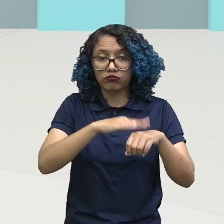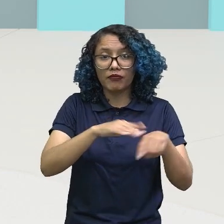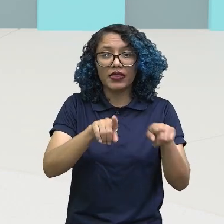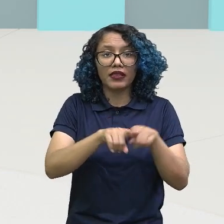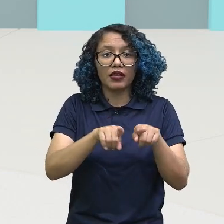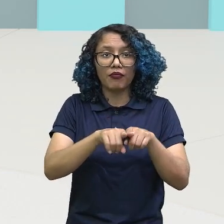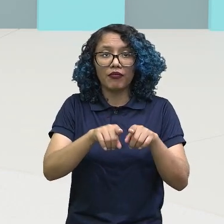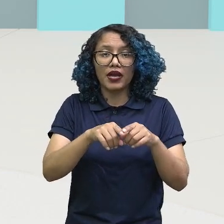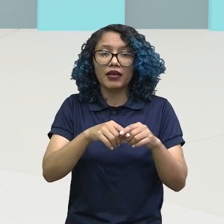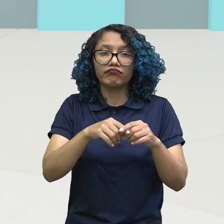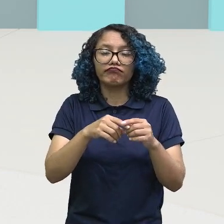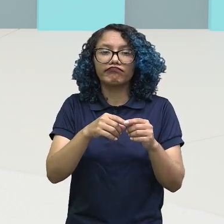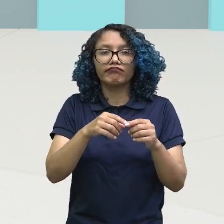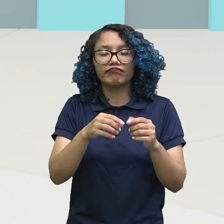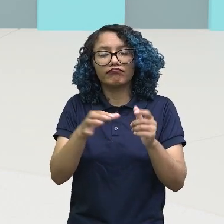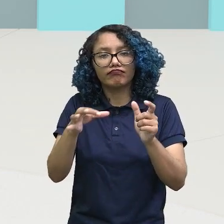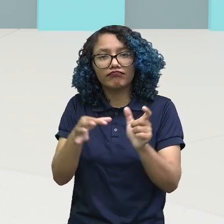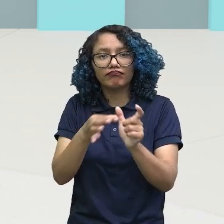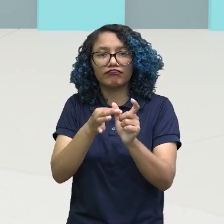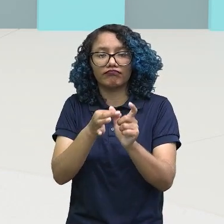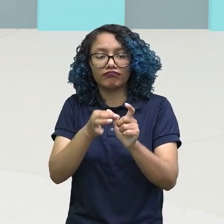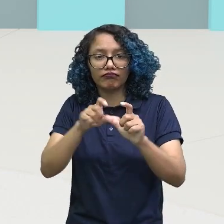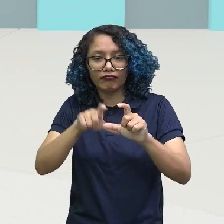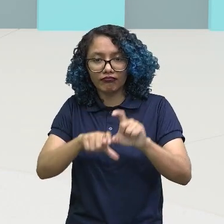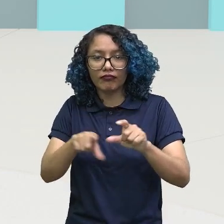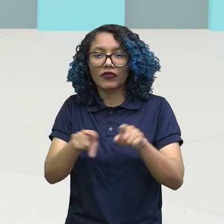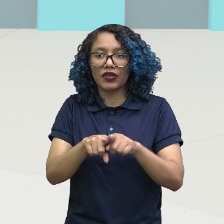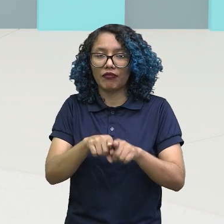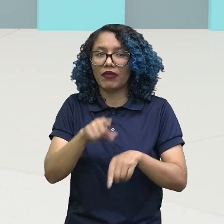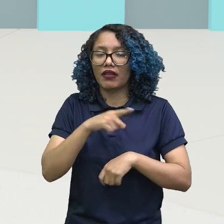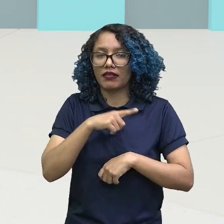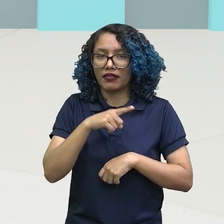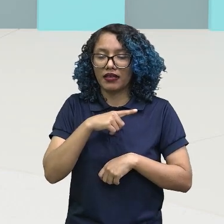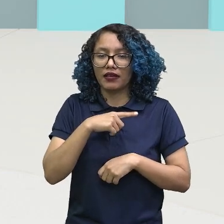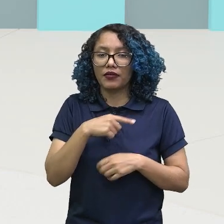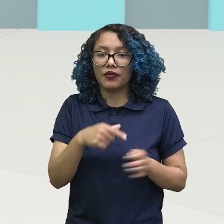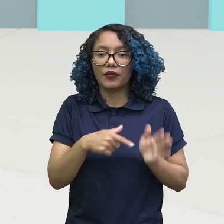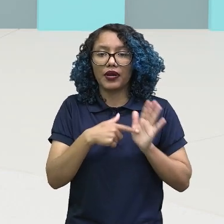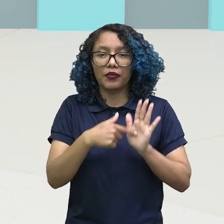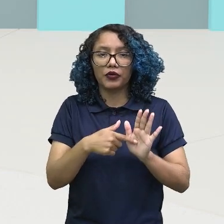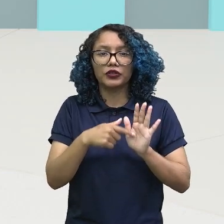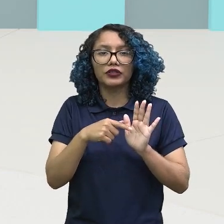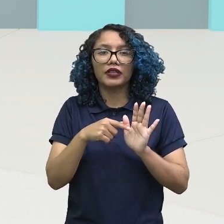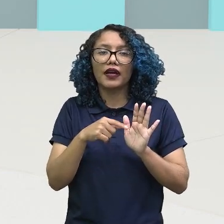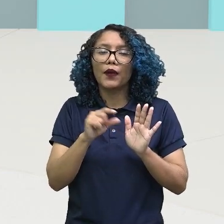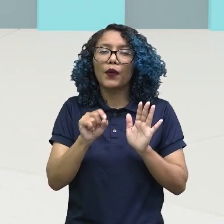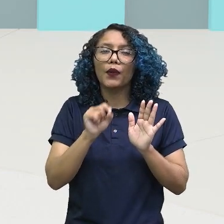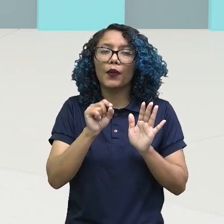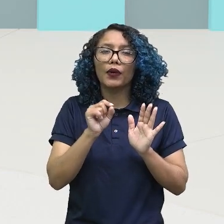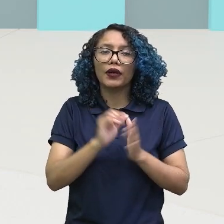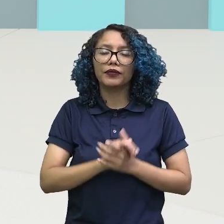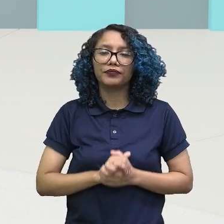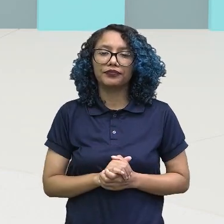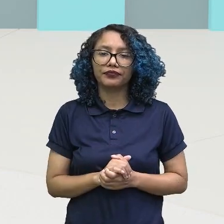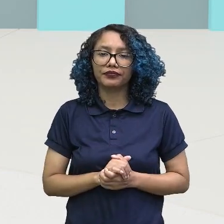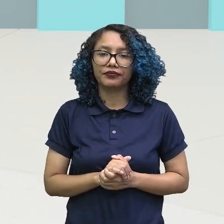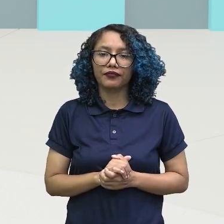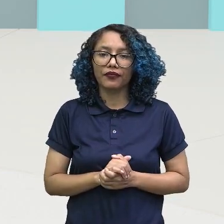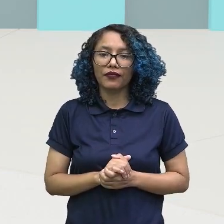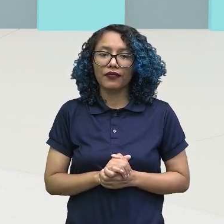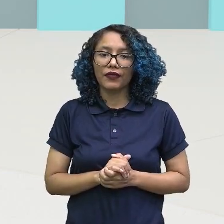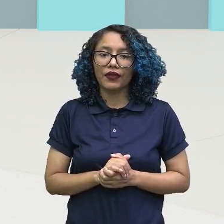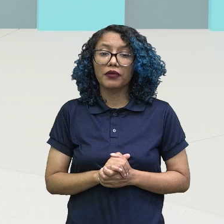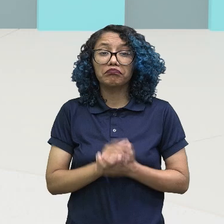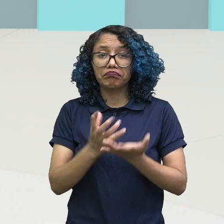as conjunções subordinativas. E justamente elas vão indicar um sentido nessas